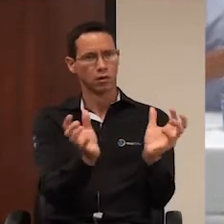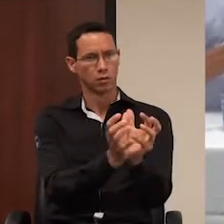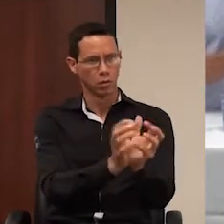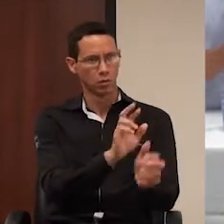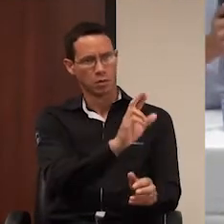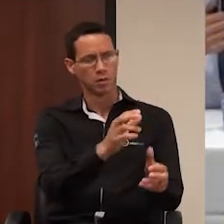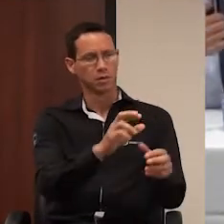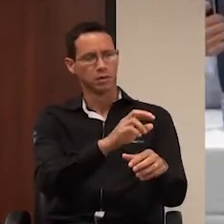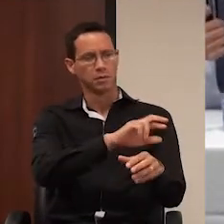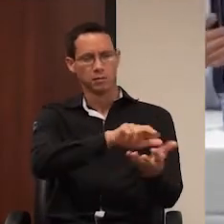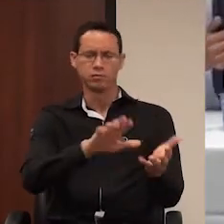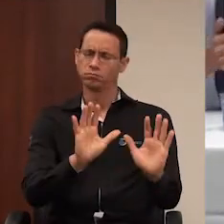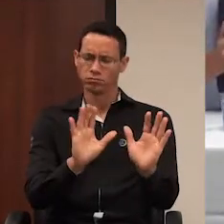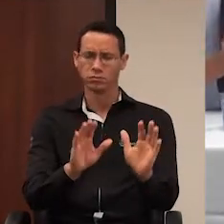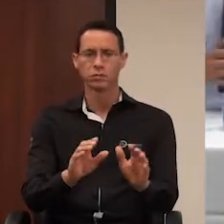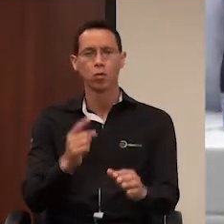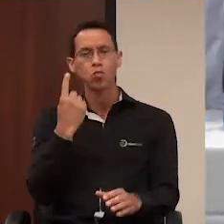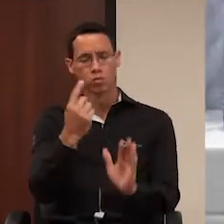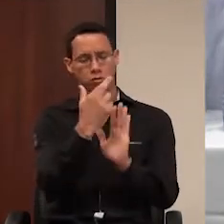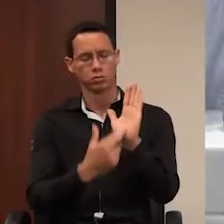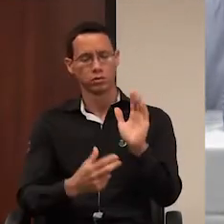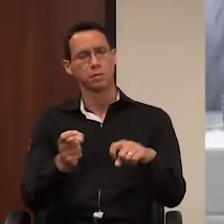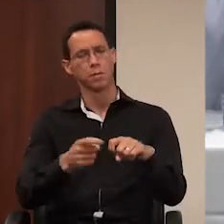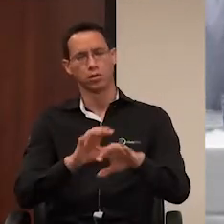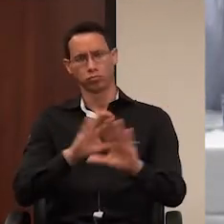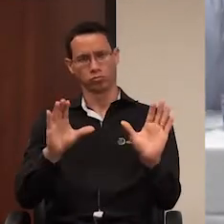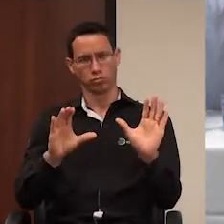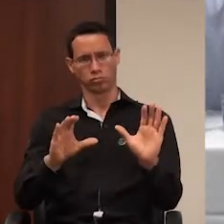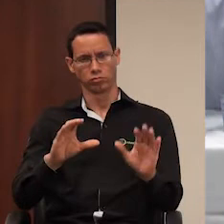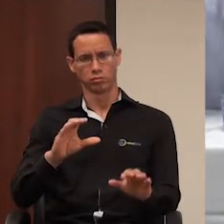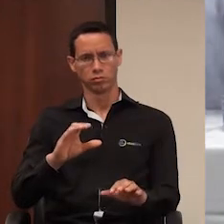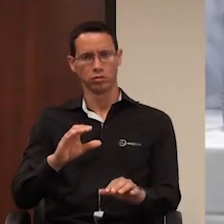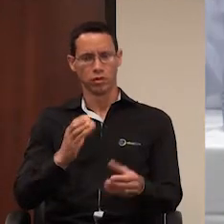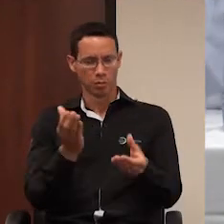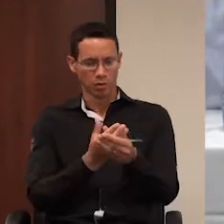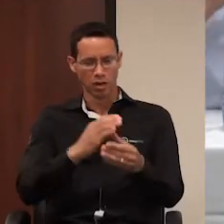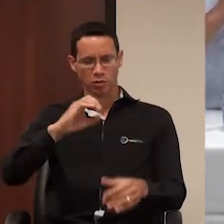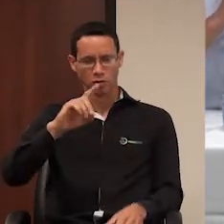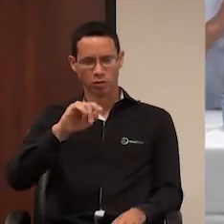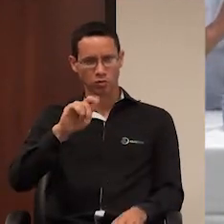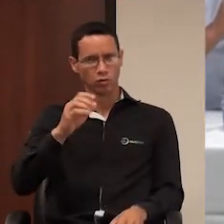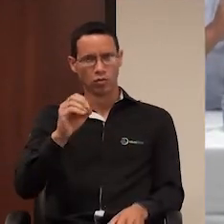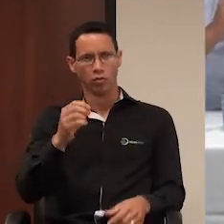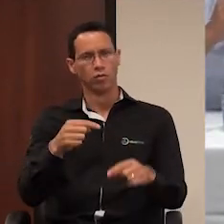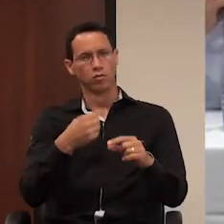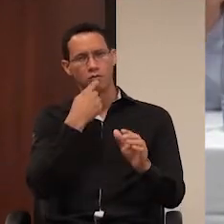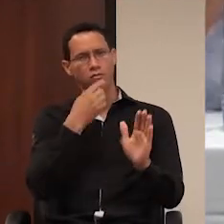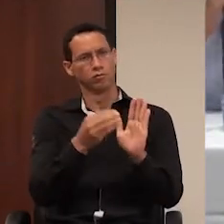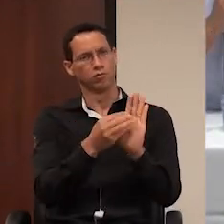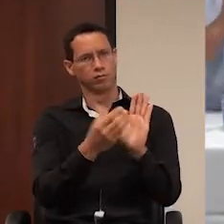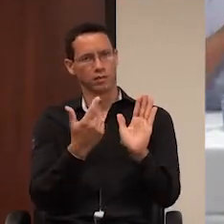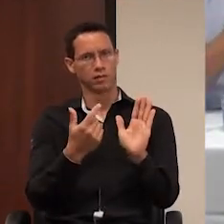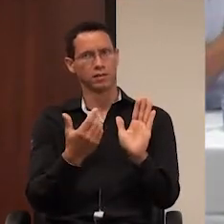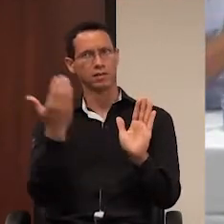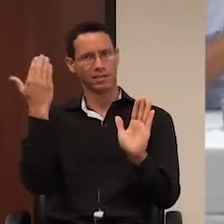tratar disso. Basta um relatório médico, por enquanto. Né? Até porque o Código de Processo Civil prevê assim. Né? Eles vão buscar